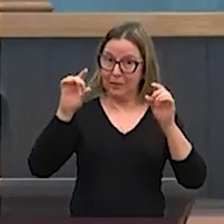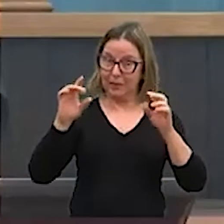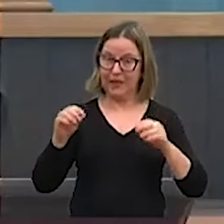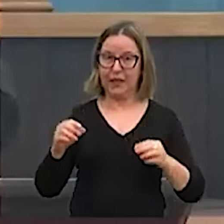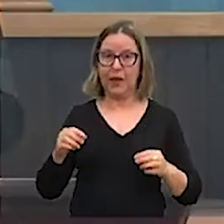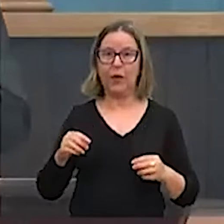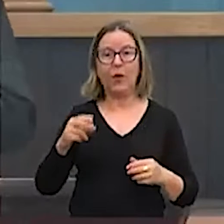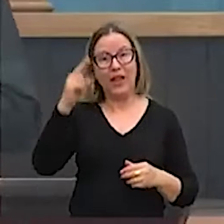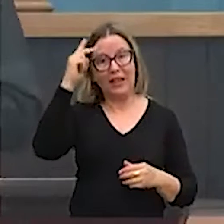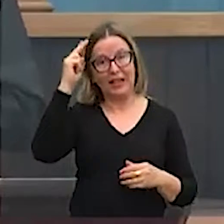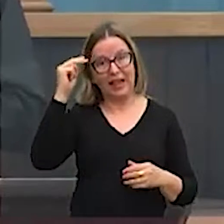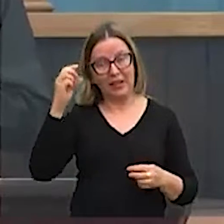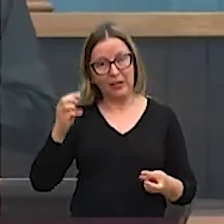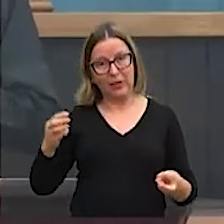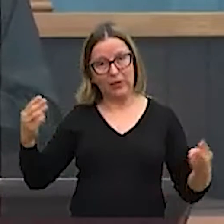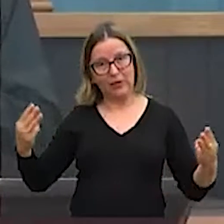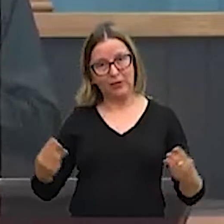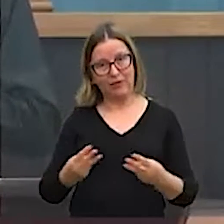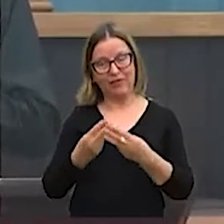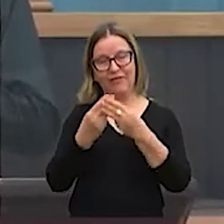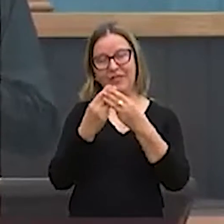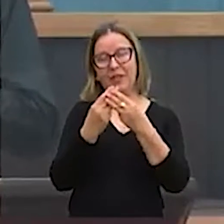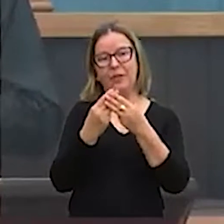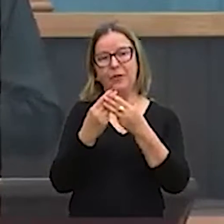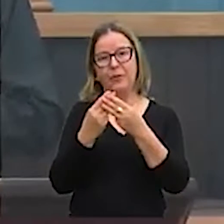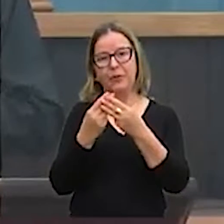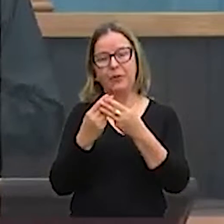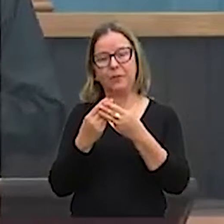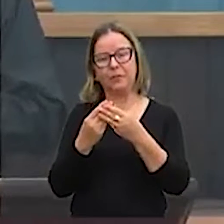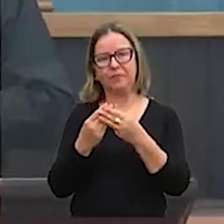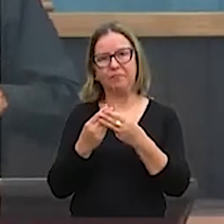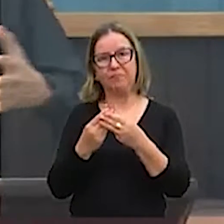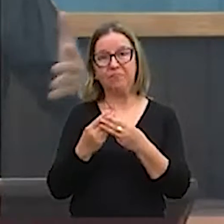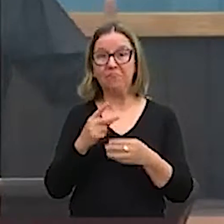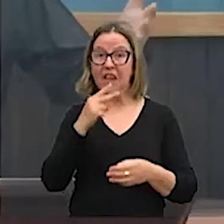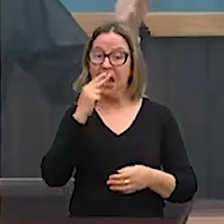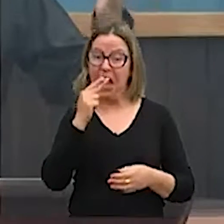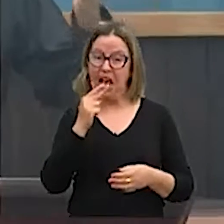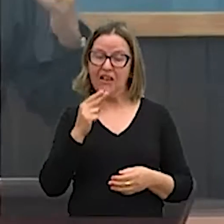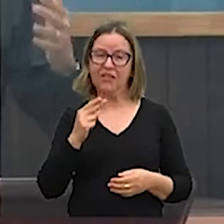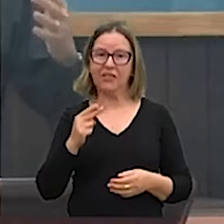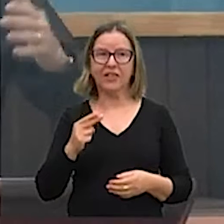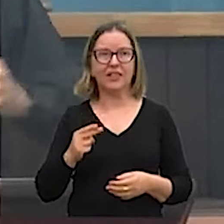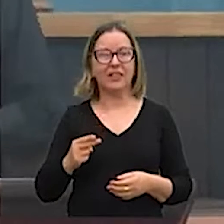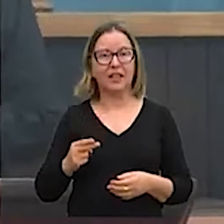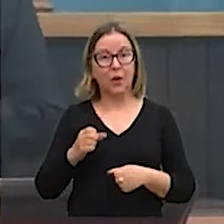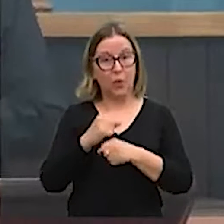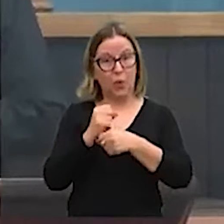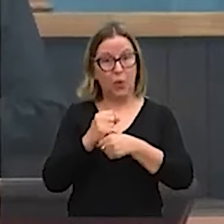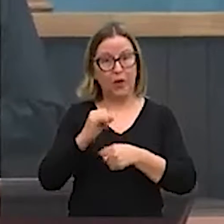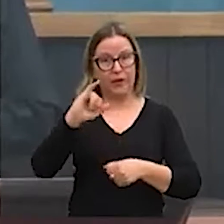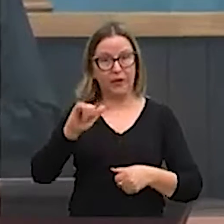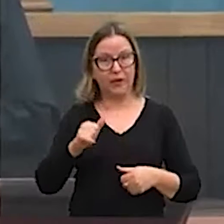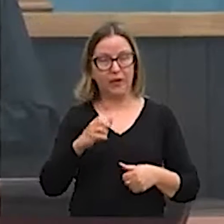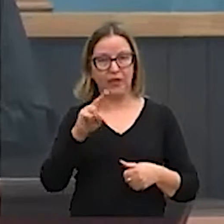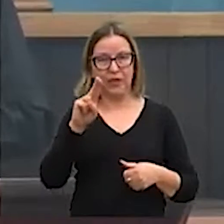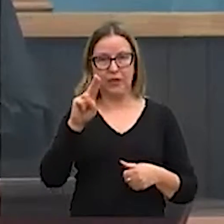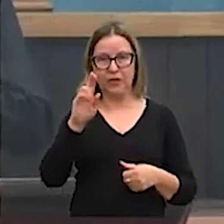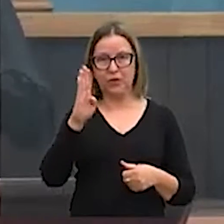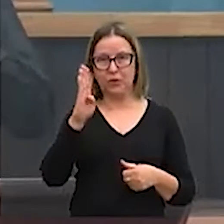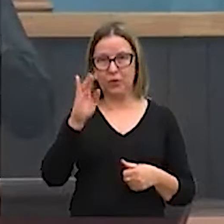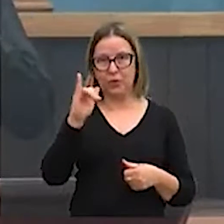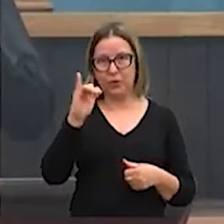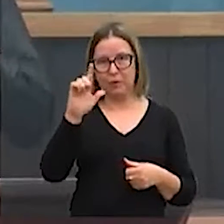judeus. É possível que fosse um jubileu, e ali havia muita gente. E